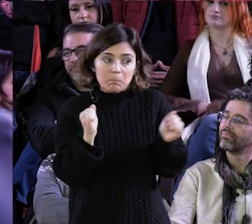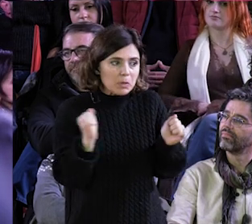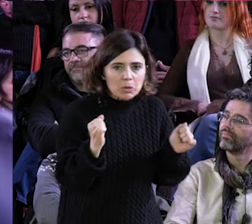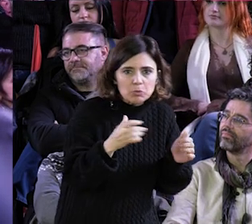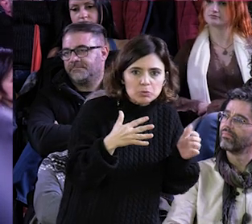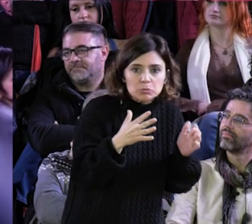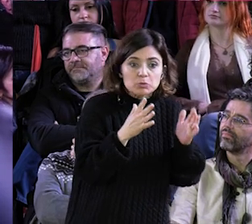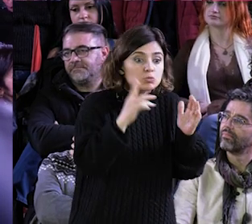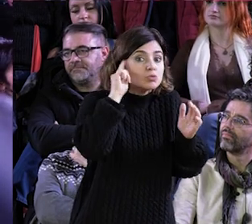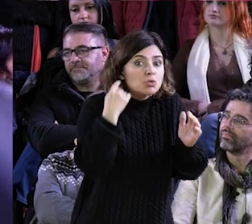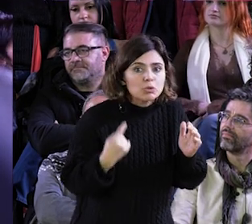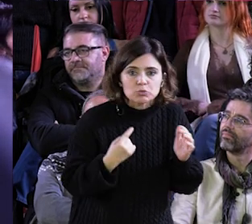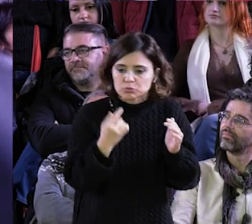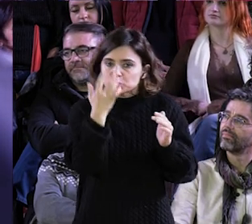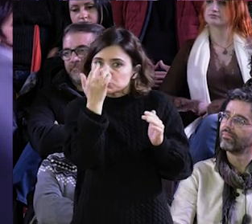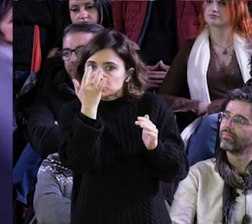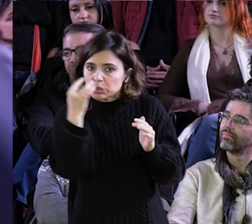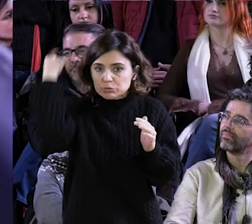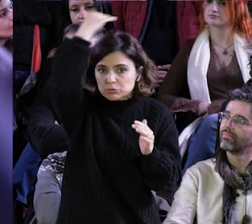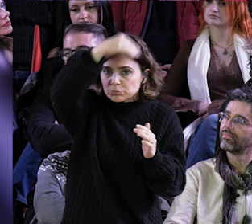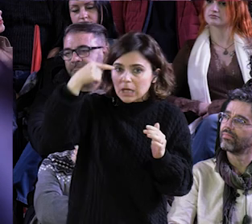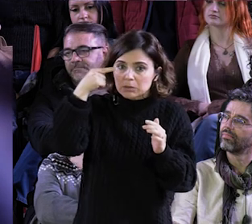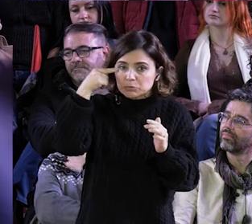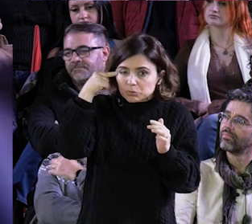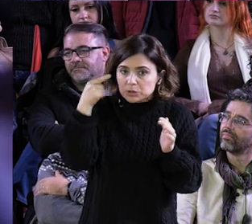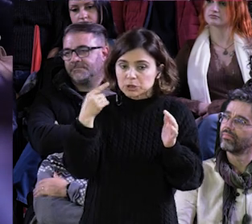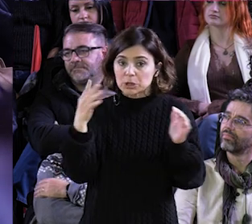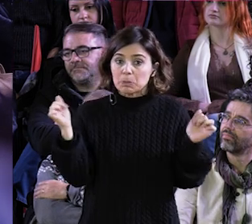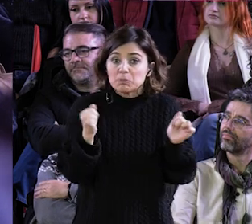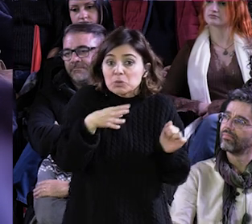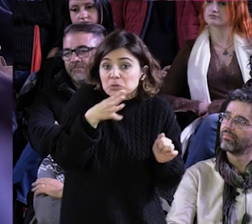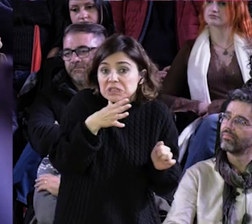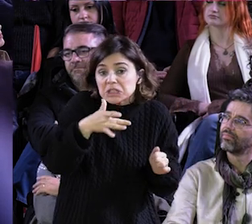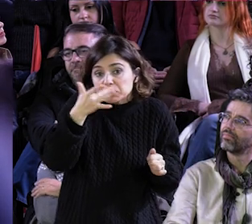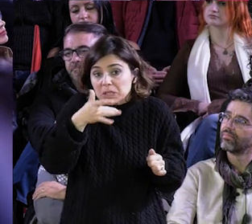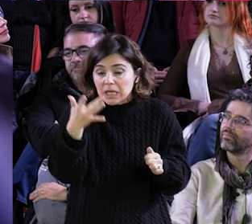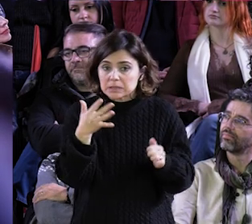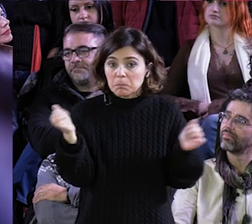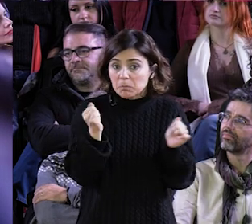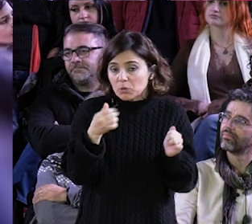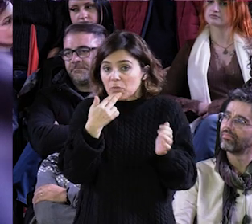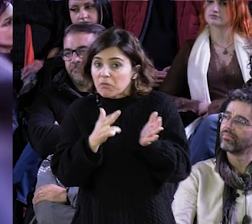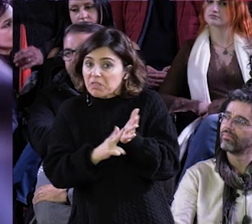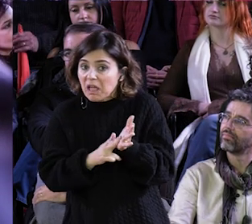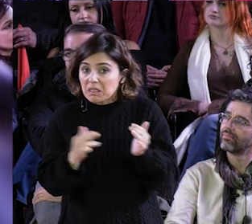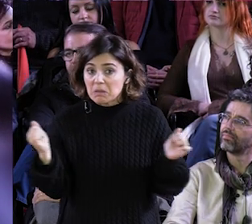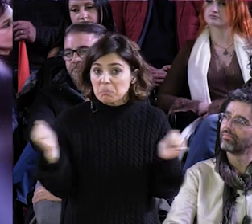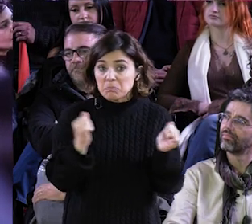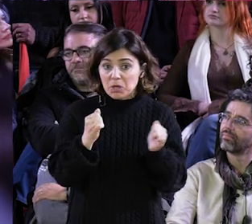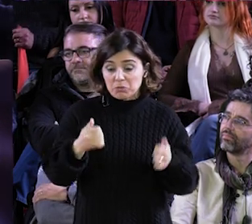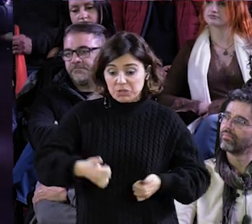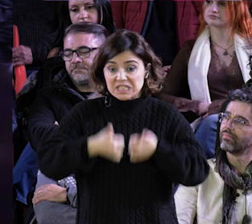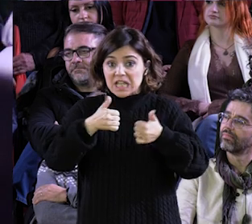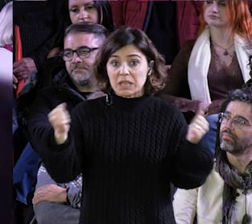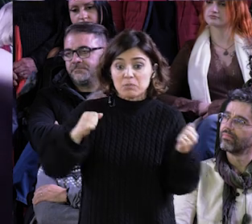acidentes, medo de judeus, negros, árabes, chineses. Medo de dizer tolice, medo da verdade, da cidade e do apocalipse.